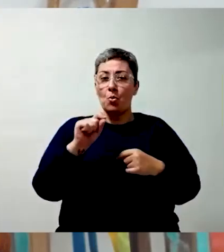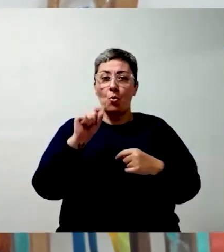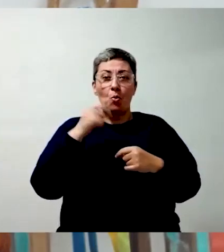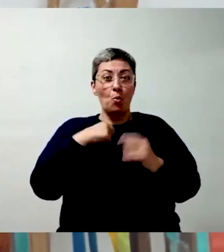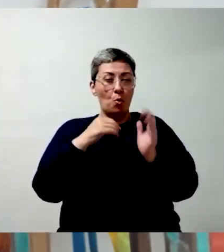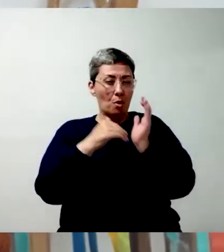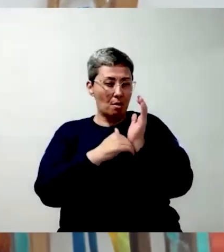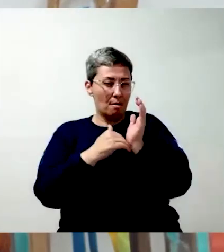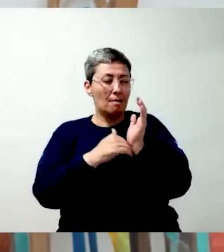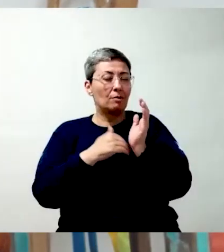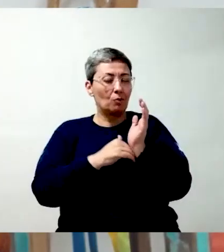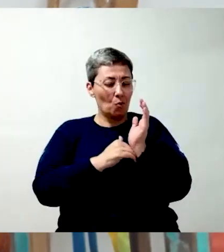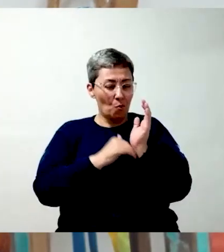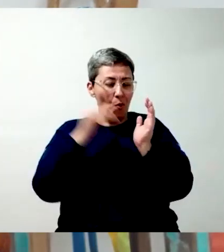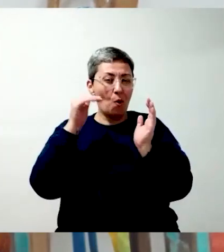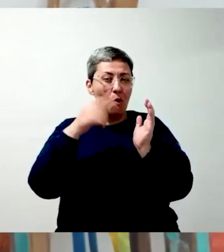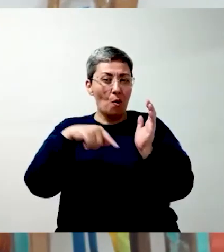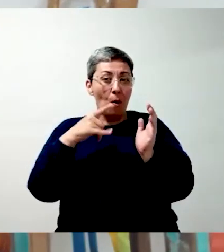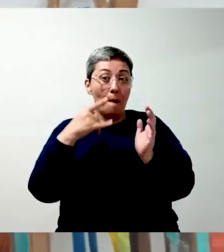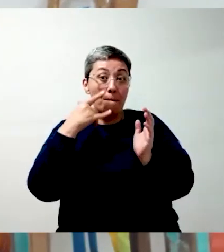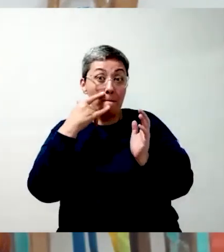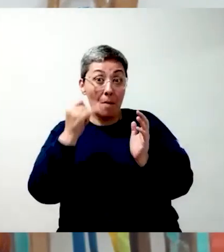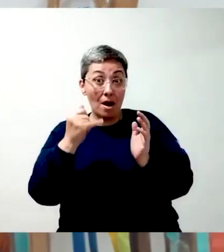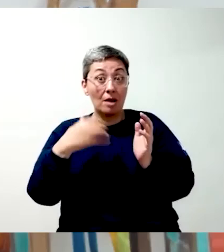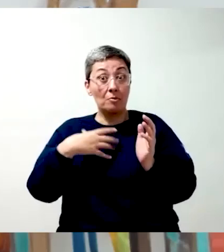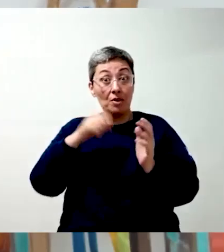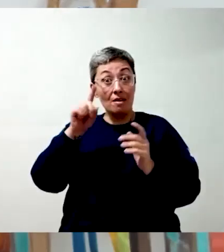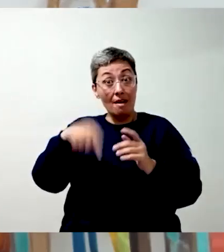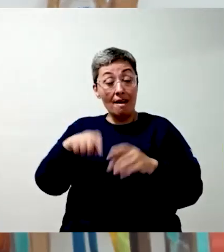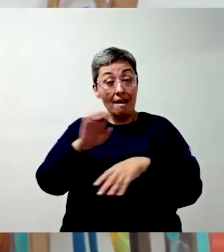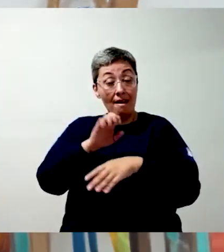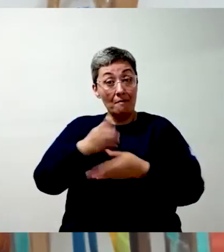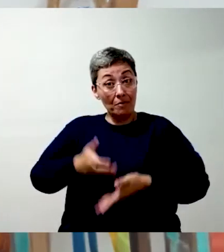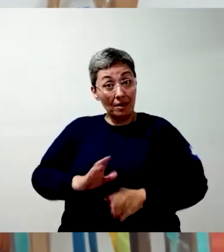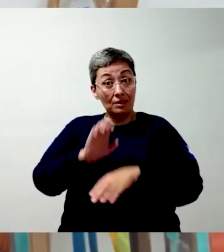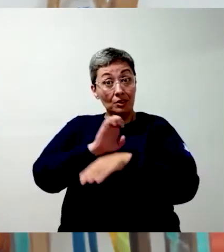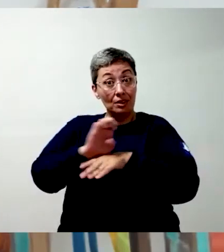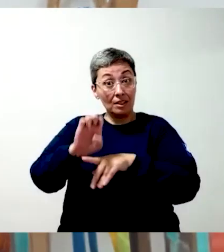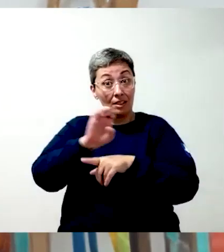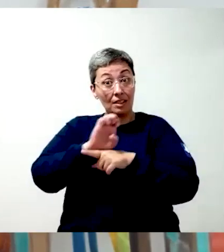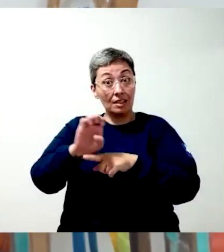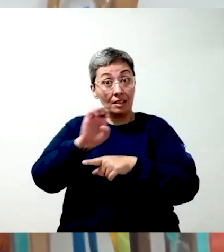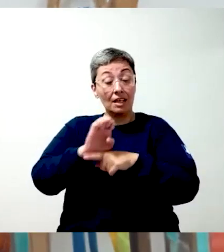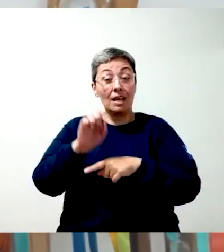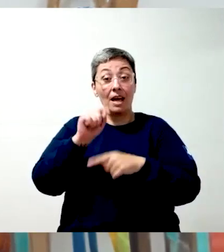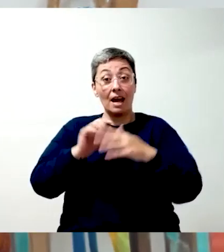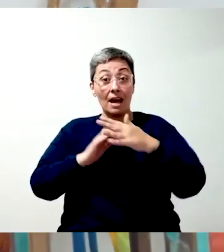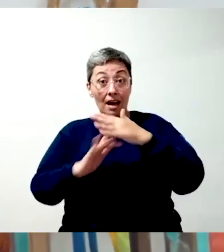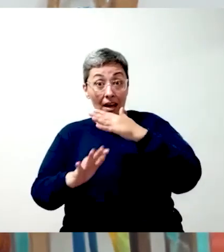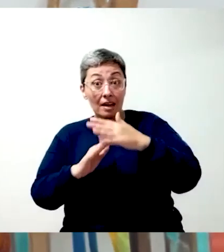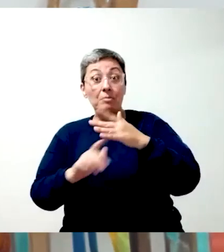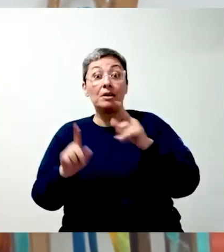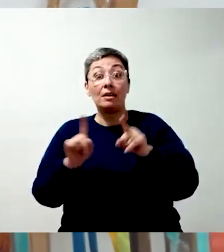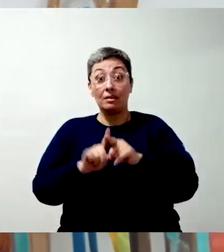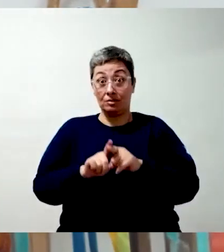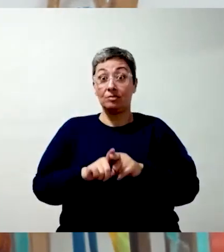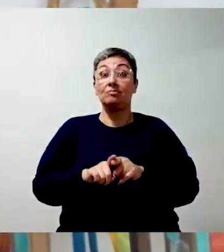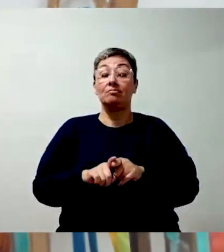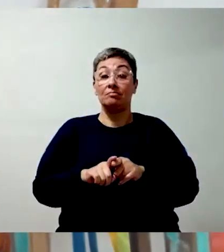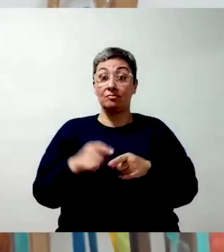um dos meus segredos. O papai do meu filho é equatoriano, ele é